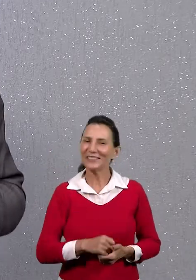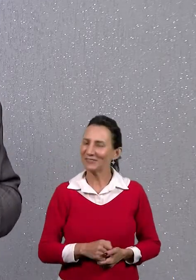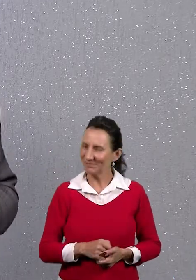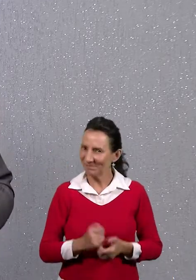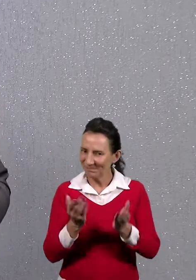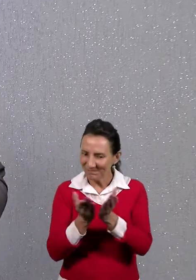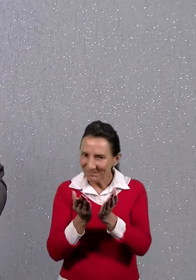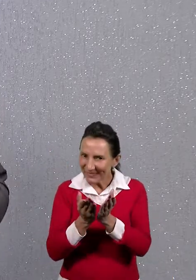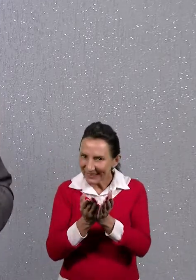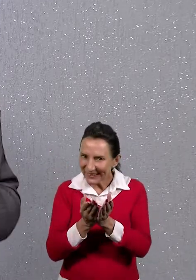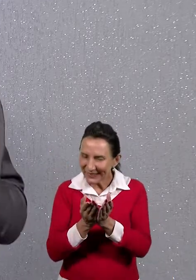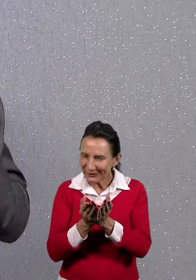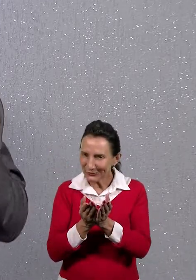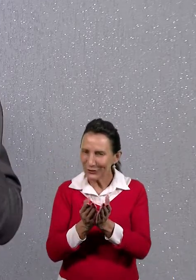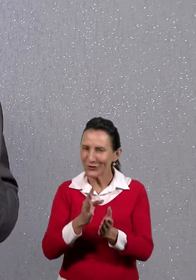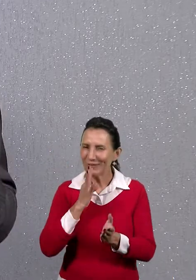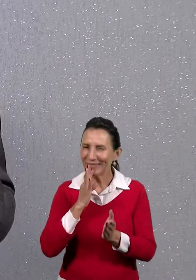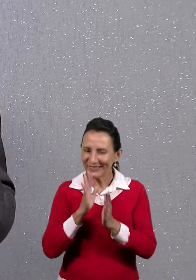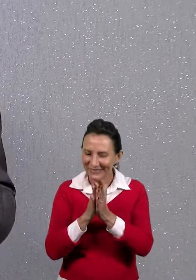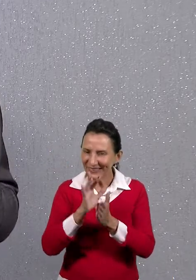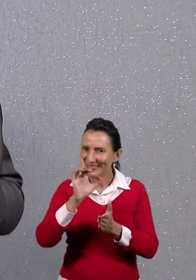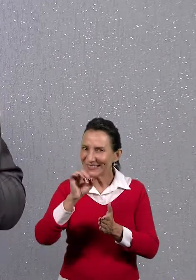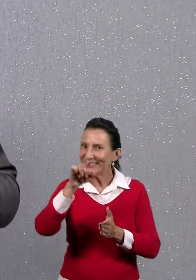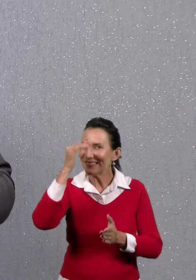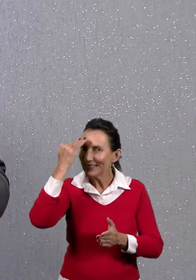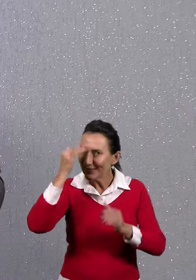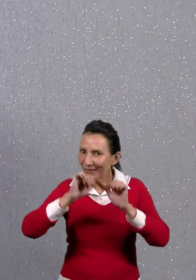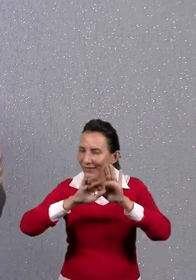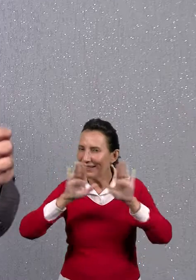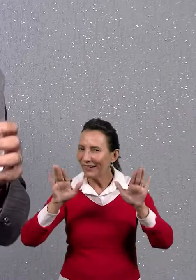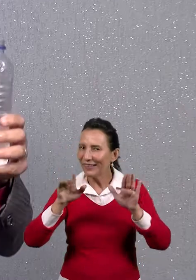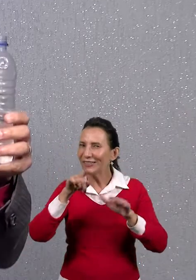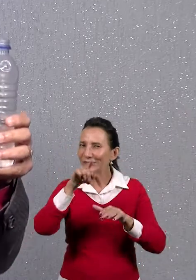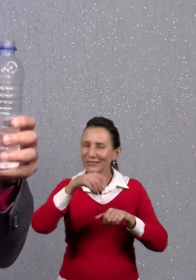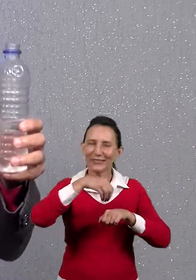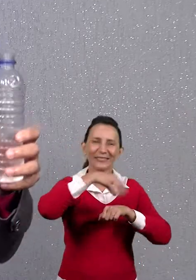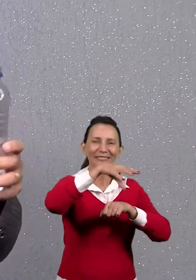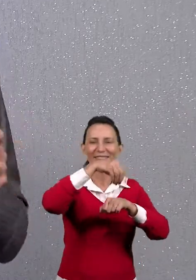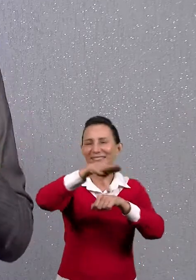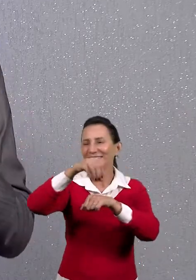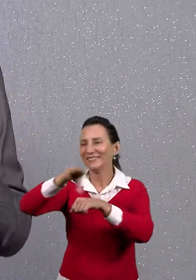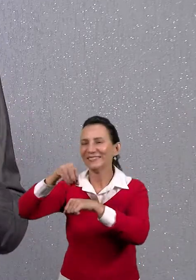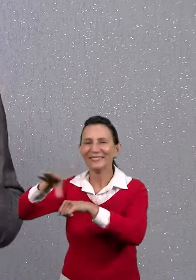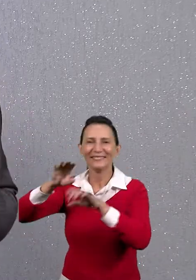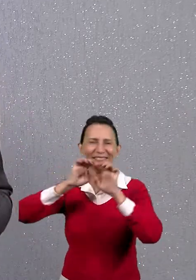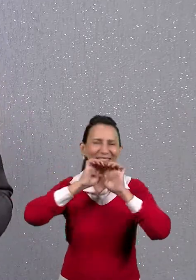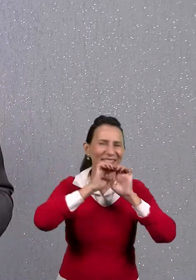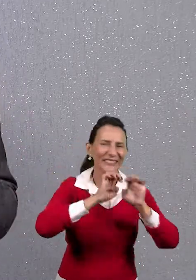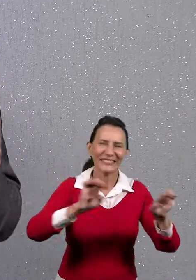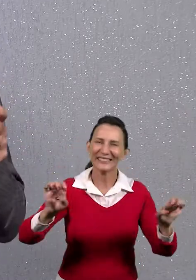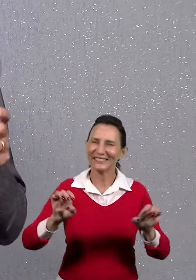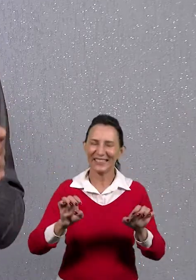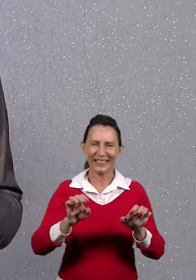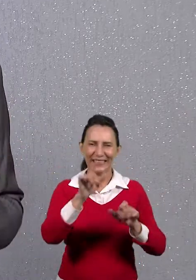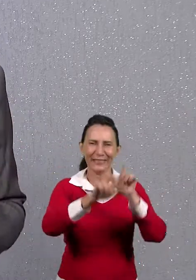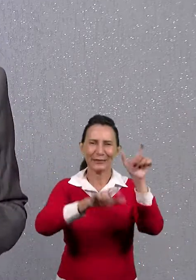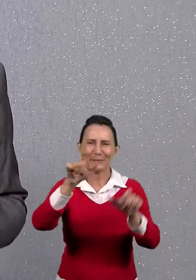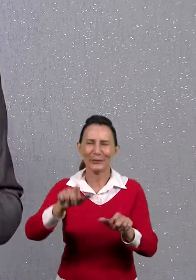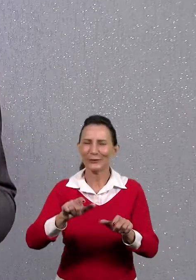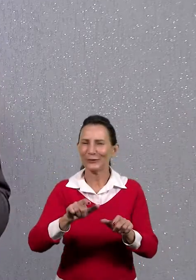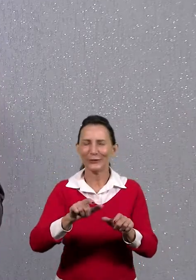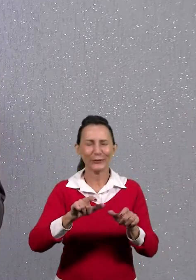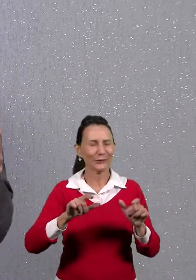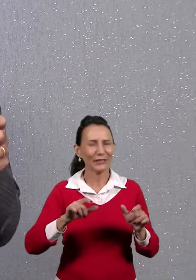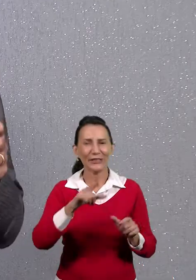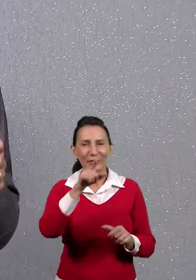está cheio da palavra da verdade, entendeu o que está acontecendo? Você vai falar para todas as outras xícaras, para as pessoas que conhecem, as pessoas que te ouvem,